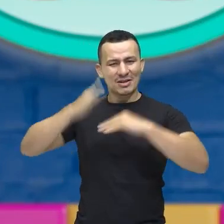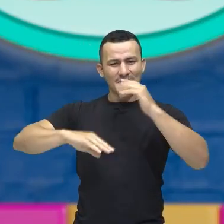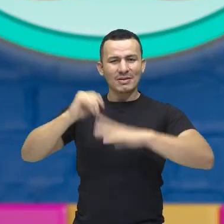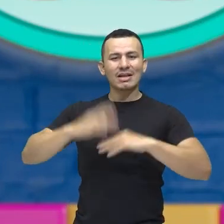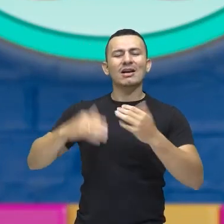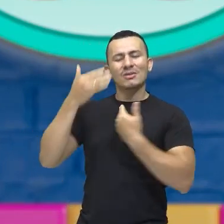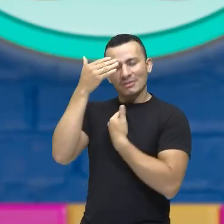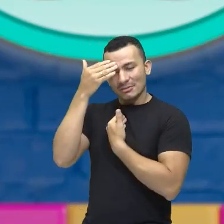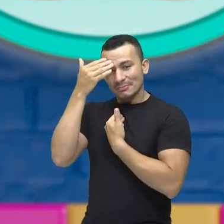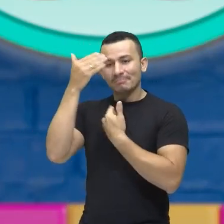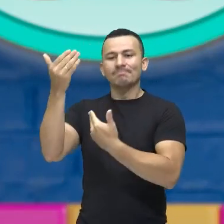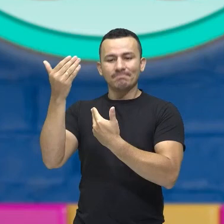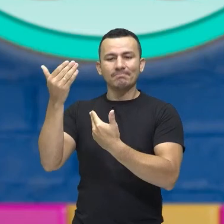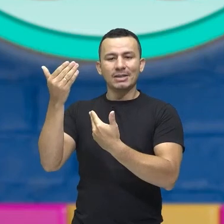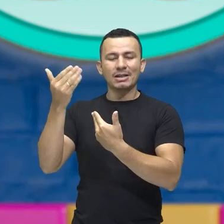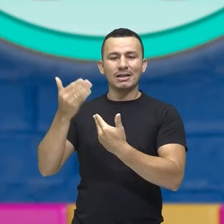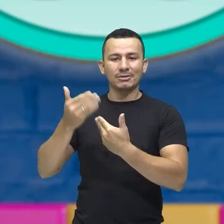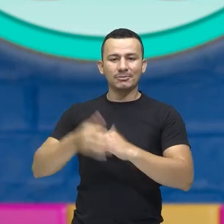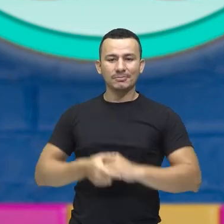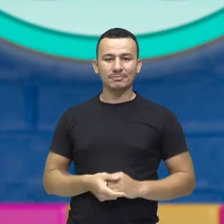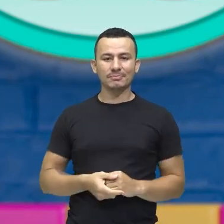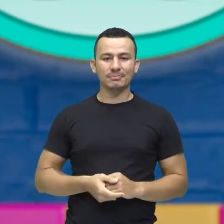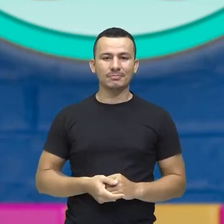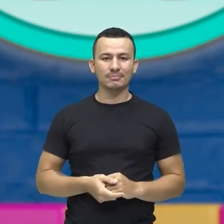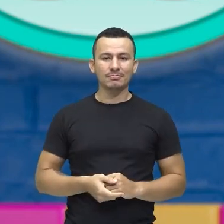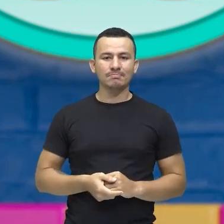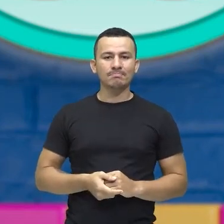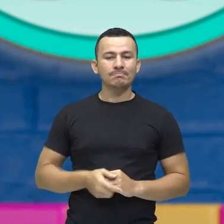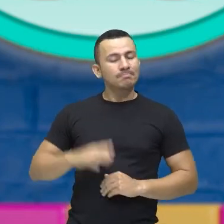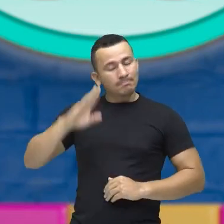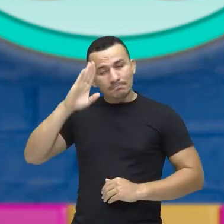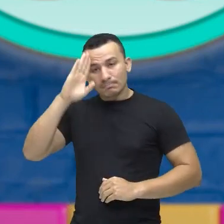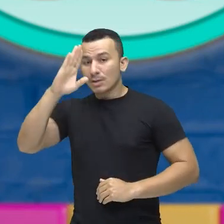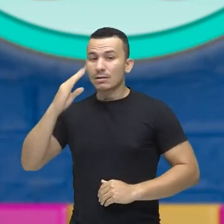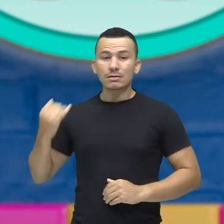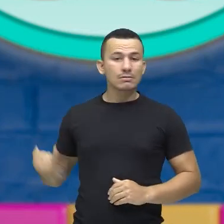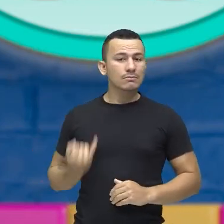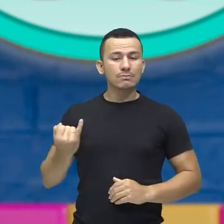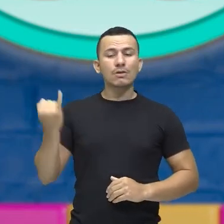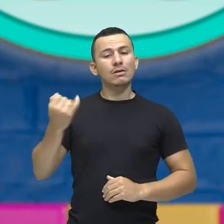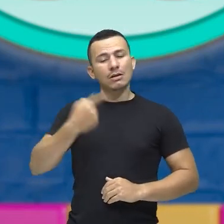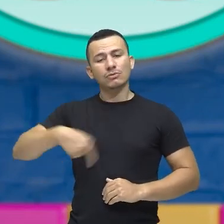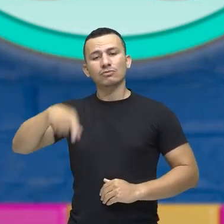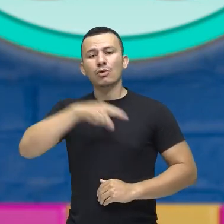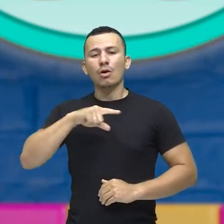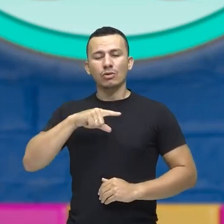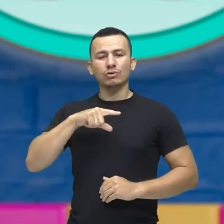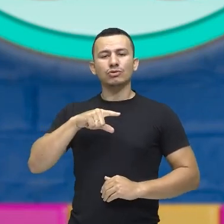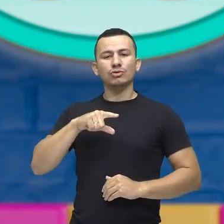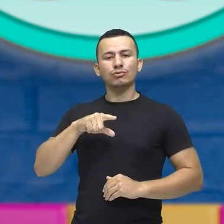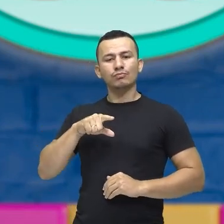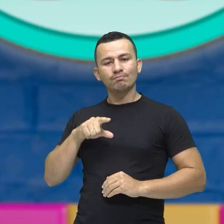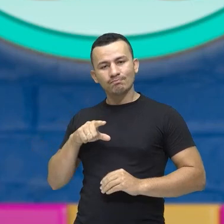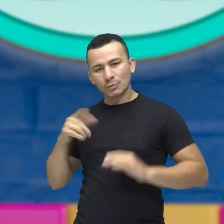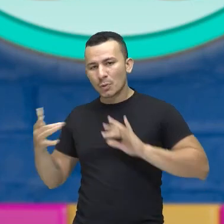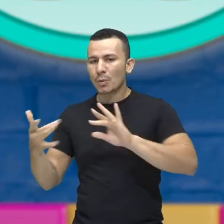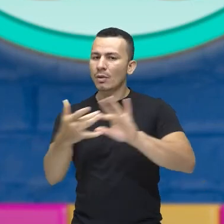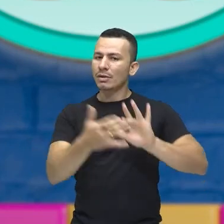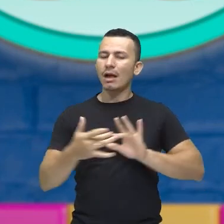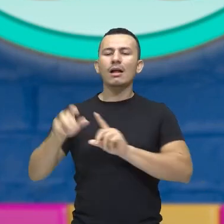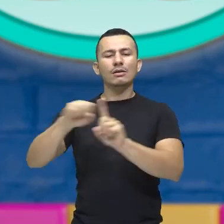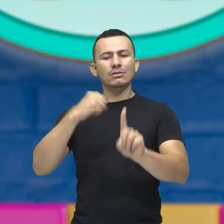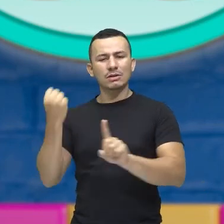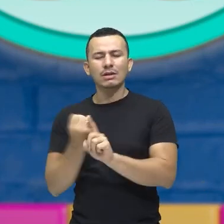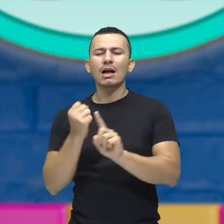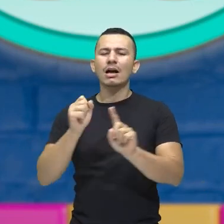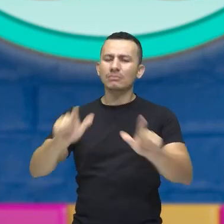agradeço. Acho que é fundamental que nós estejamos inseridos na sociedade também, trabalhando, porque o